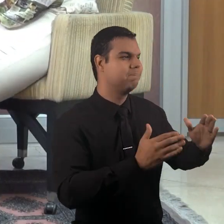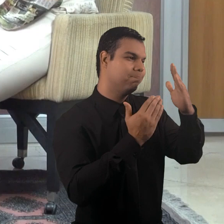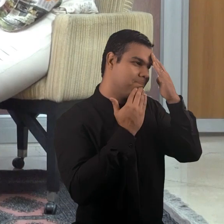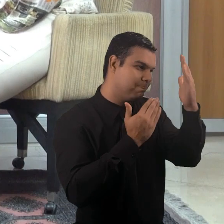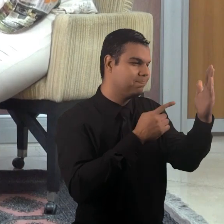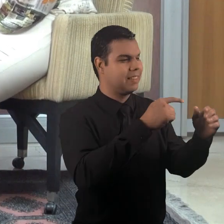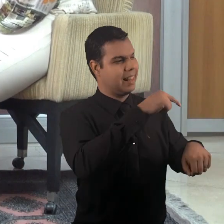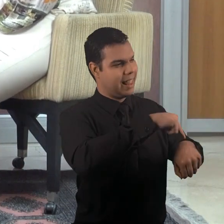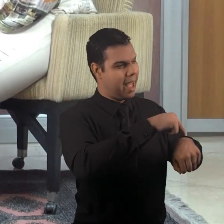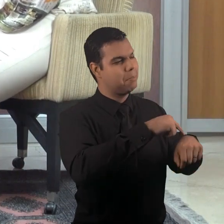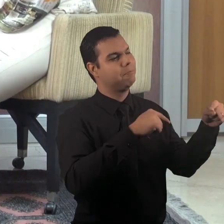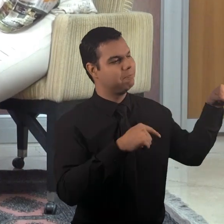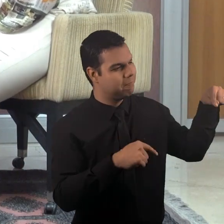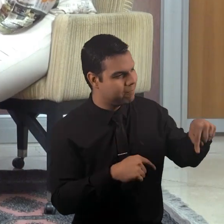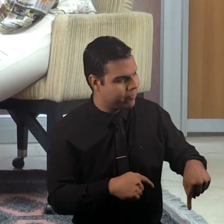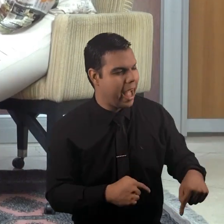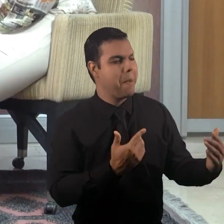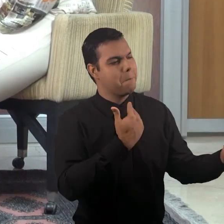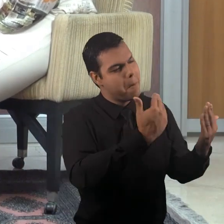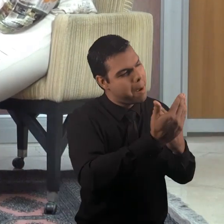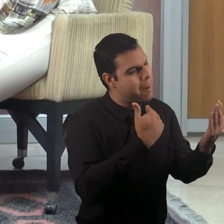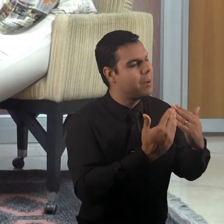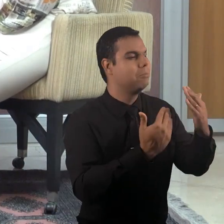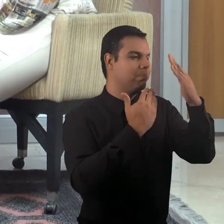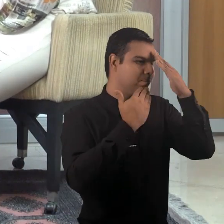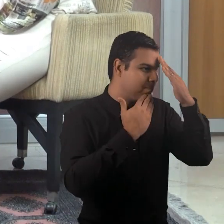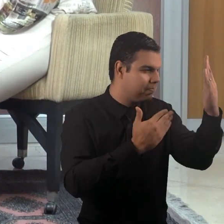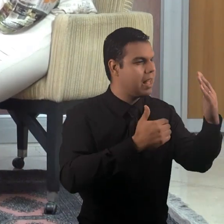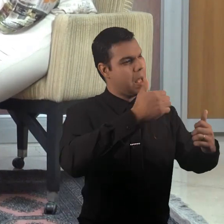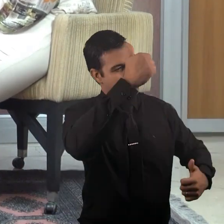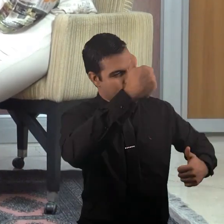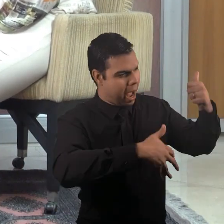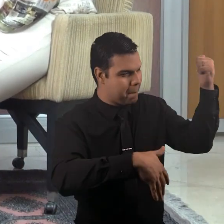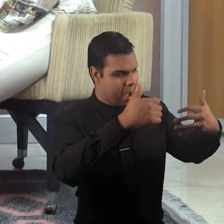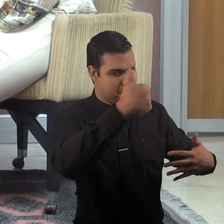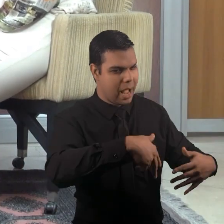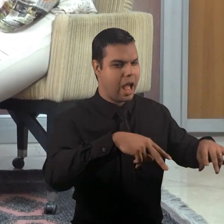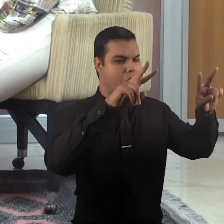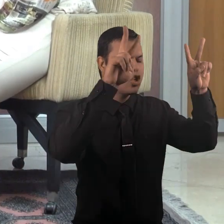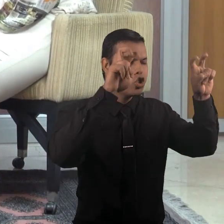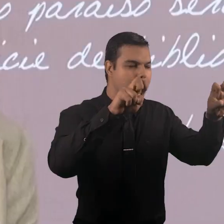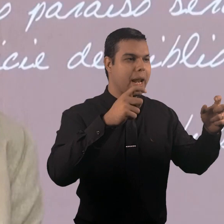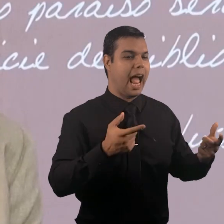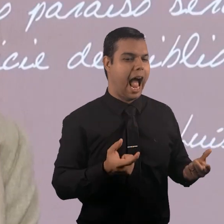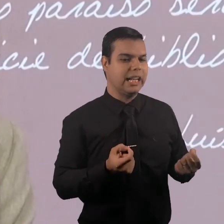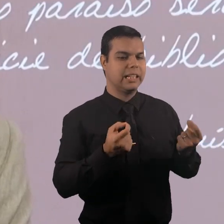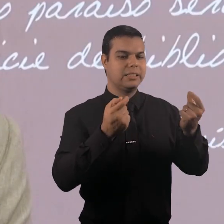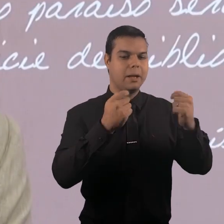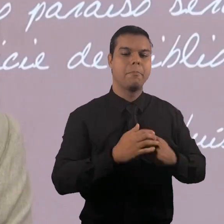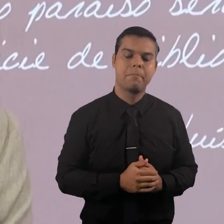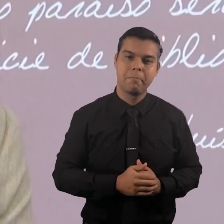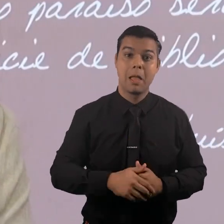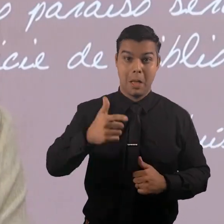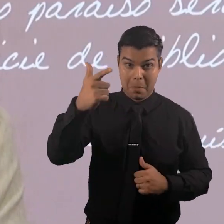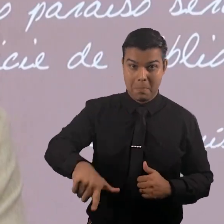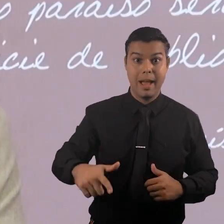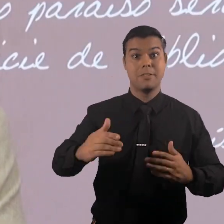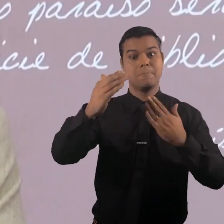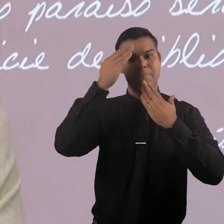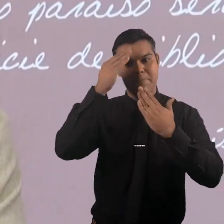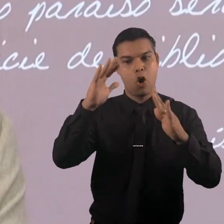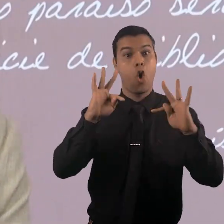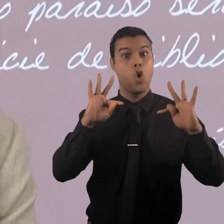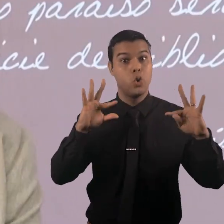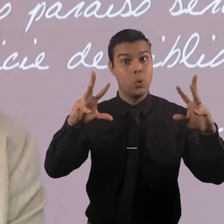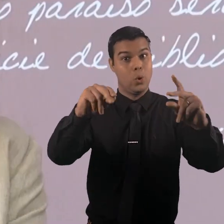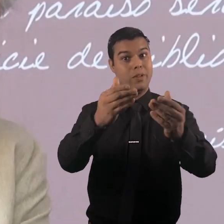agradeço muito a você, Marcele, por estar aqui com a gente, Marcele Medeiros. Esclareceu muito sobre câncer de mama. E eu quero